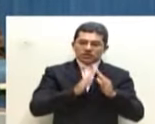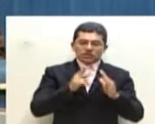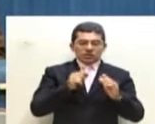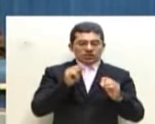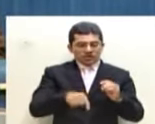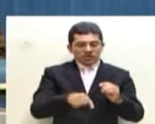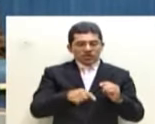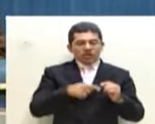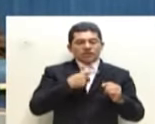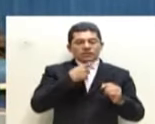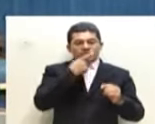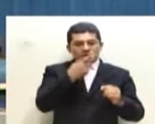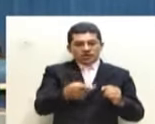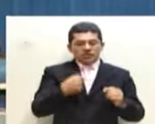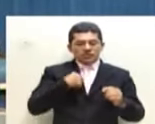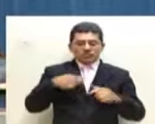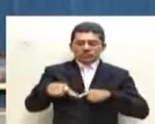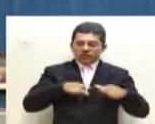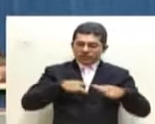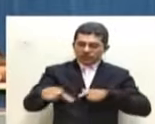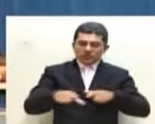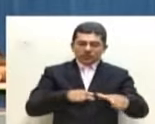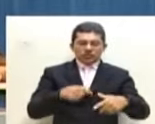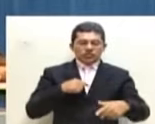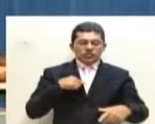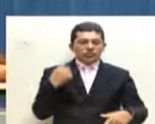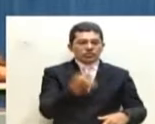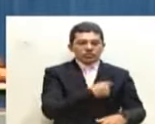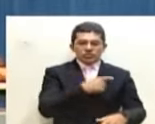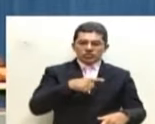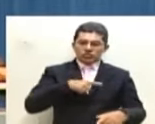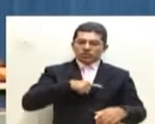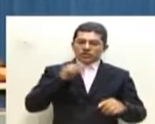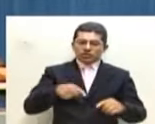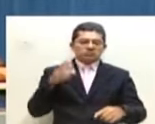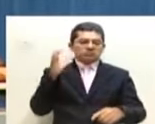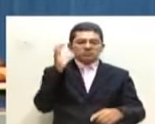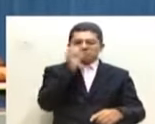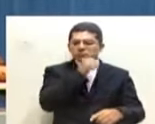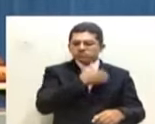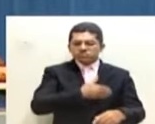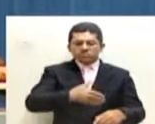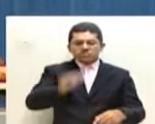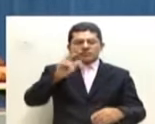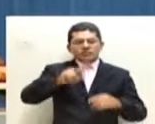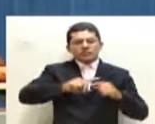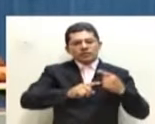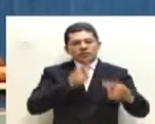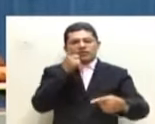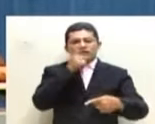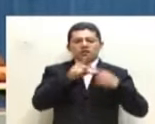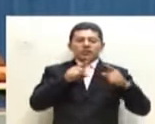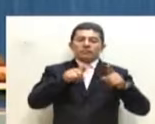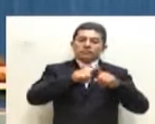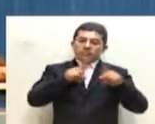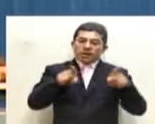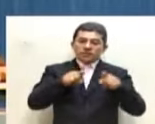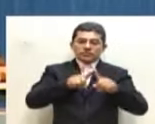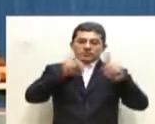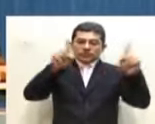aos alicerces do Poder Legislativo. Nós todos aqui somos passageiros, mas os servidores desta casa,